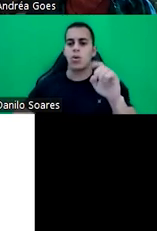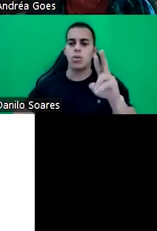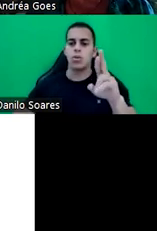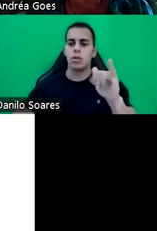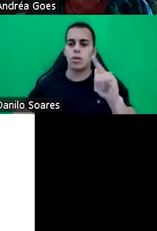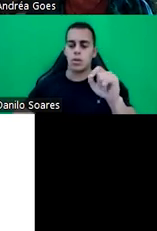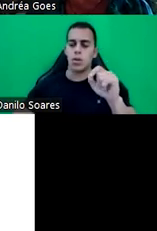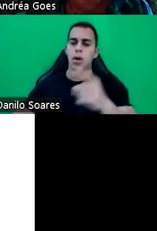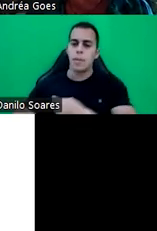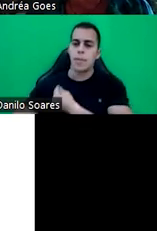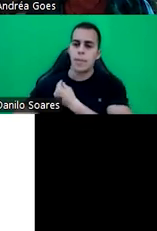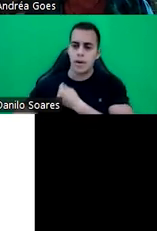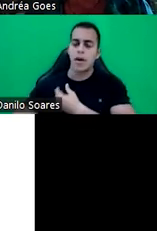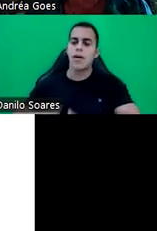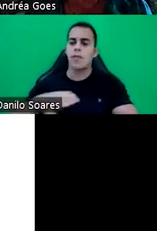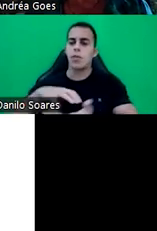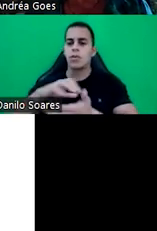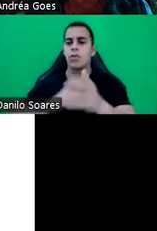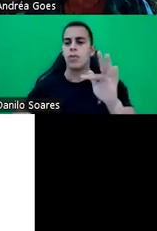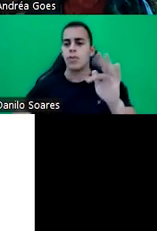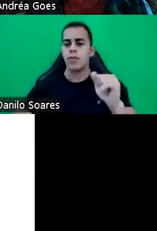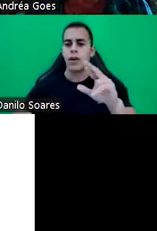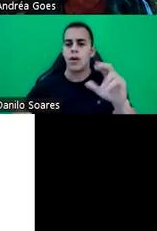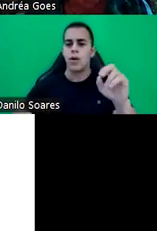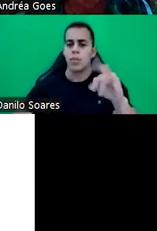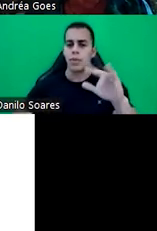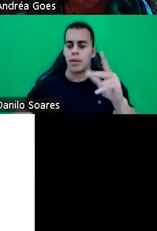da Revolução Farroupilha, a Bibiana